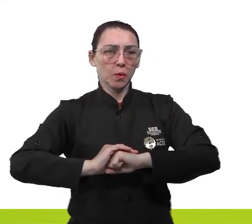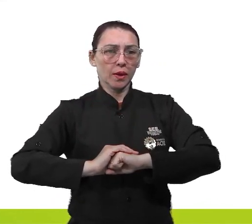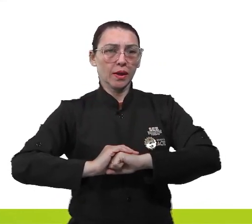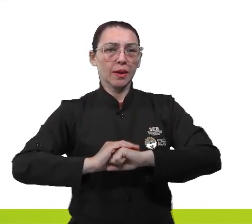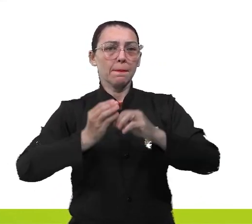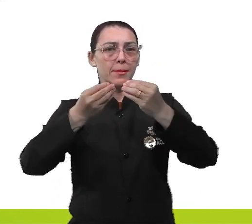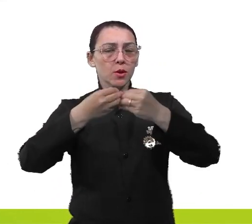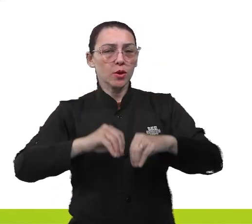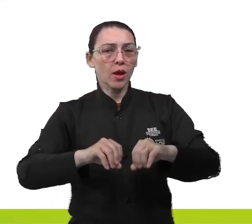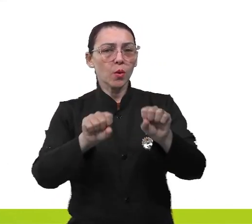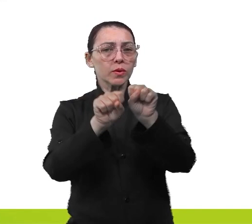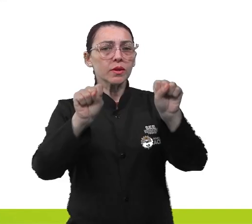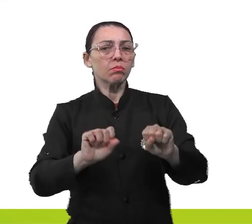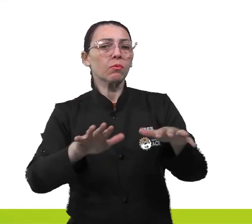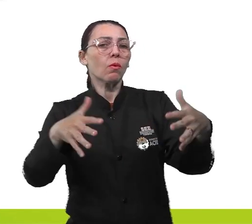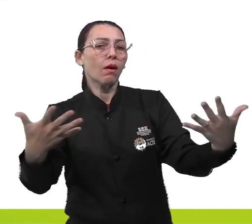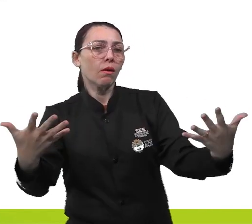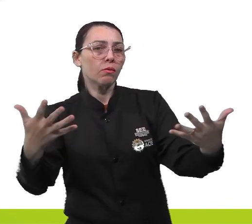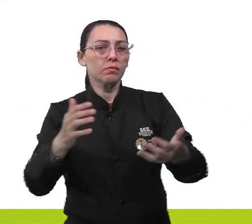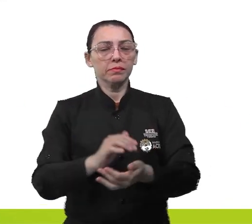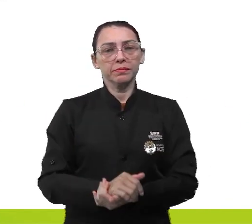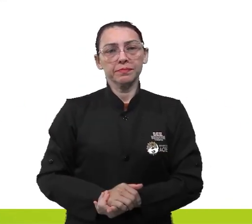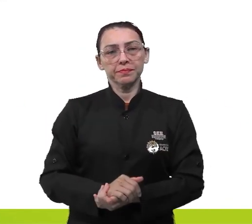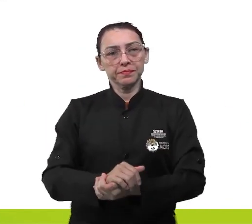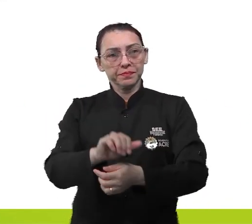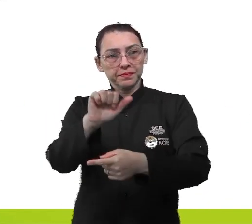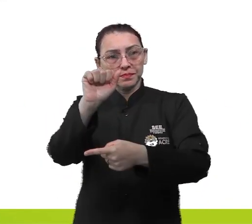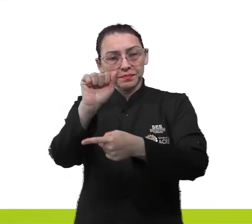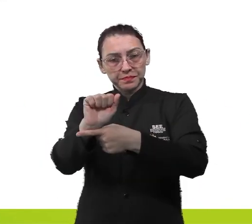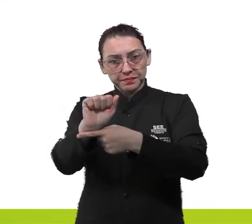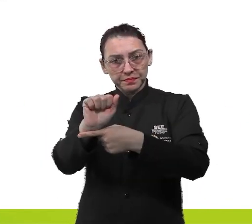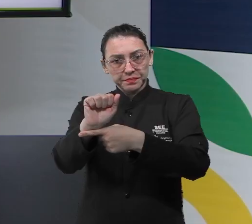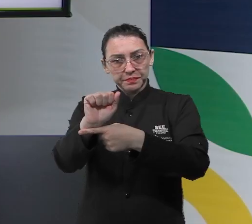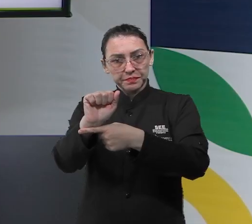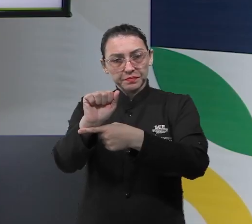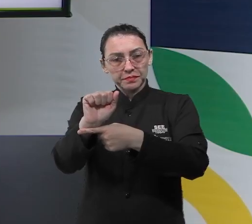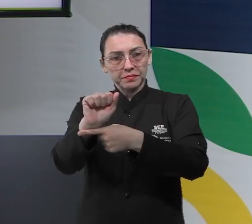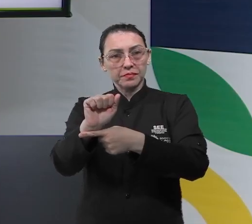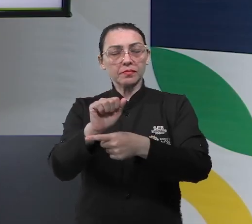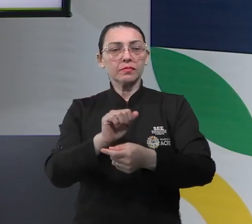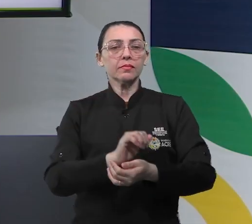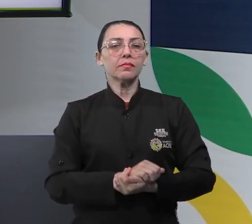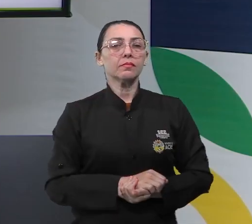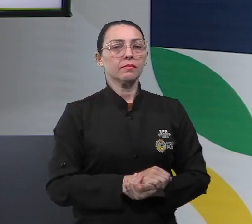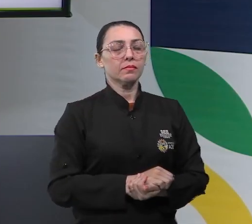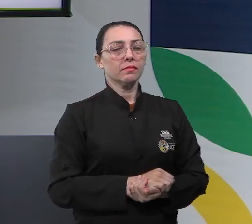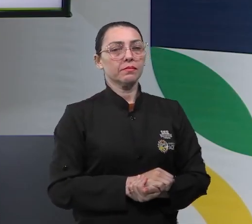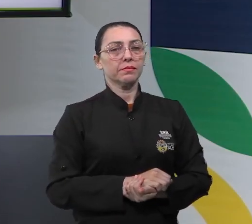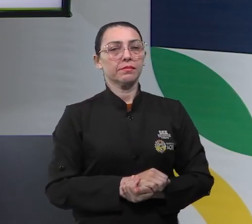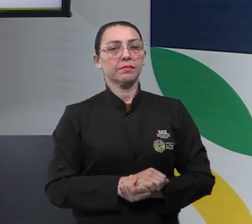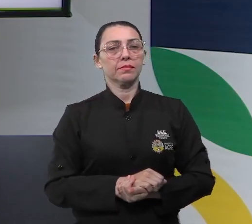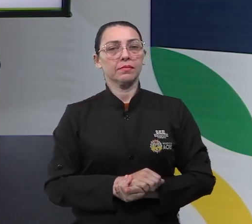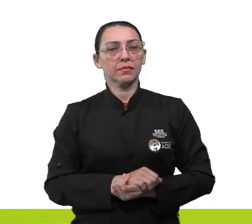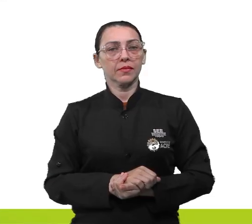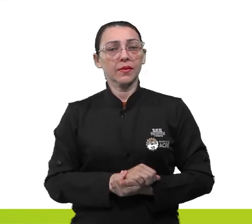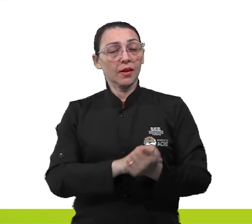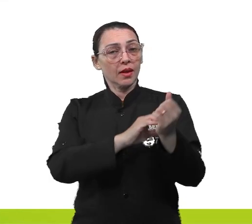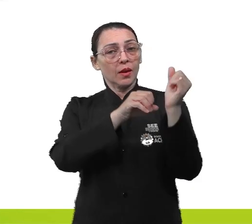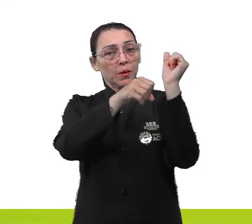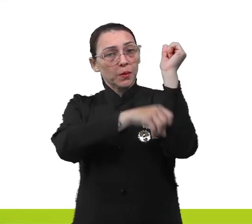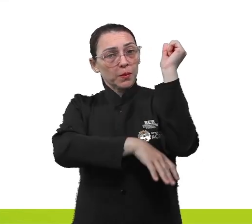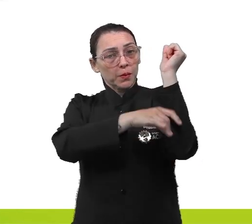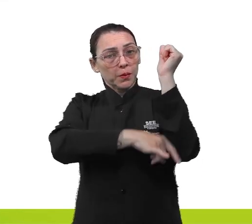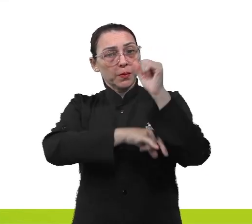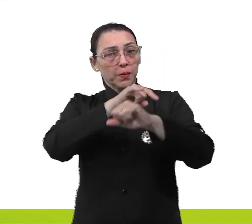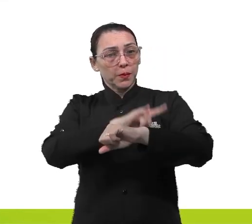que afetará diretamente o sistema, pessoal. Que sistema está sendo afetado? Alternativa A é